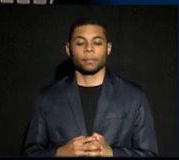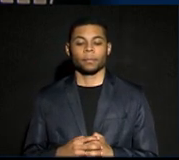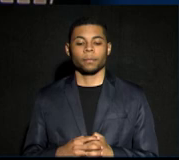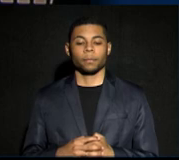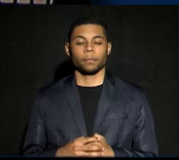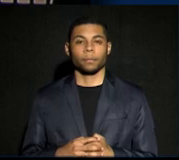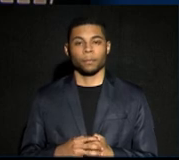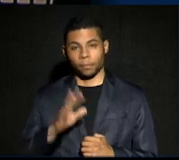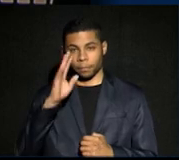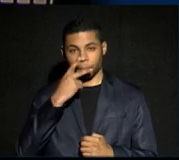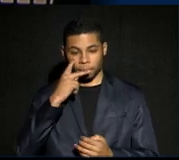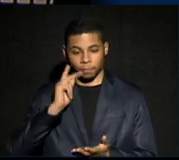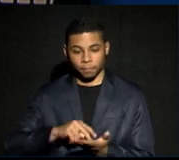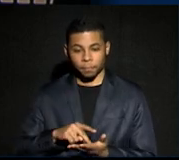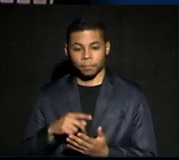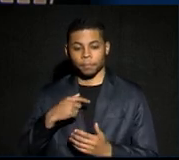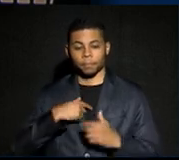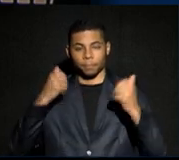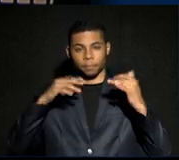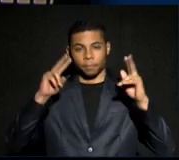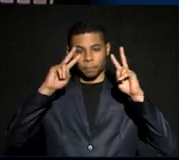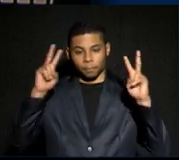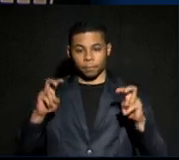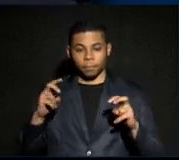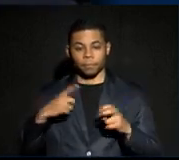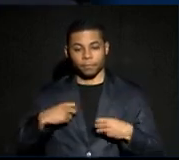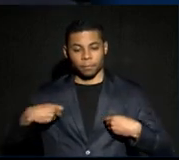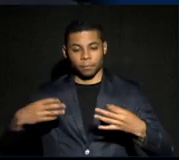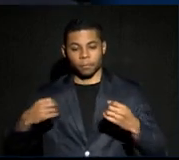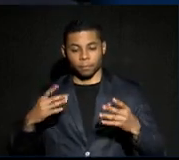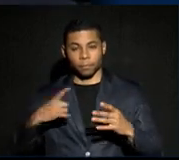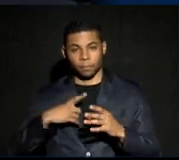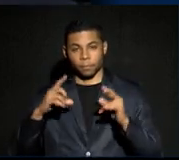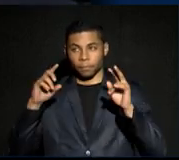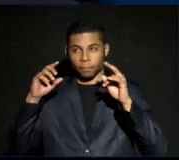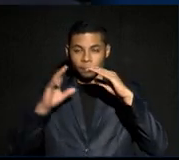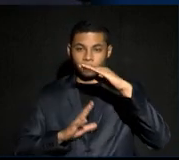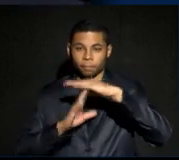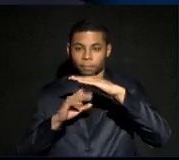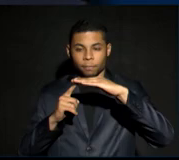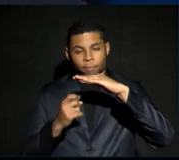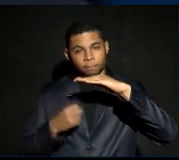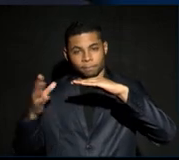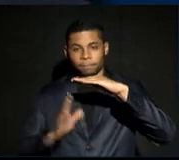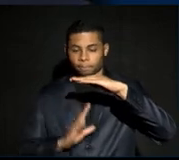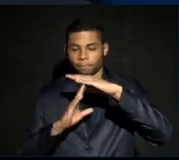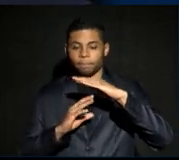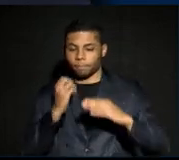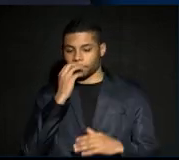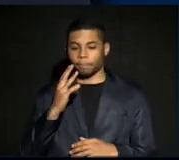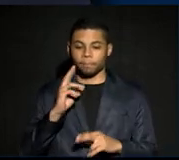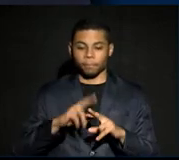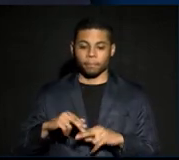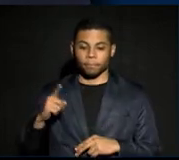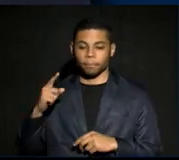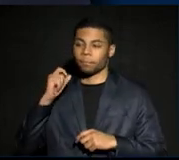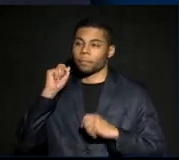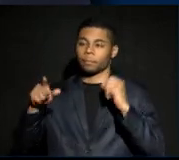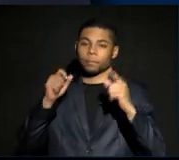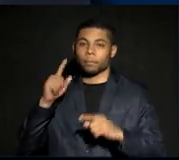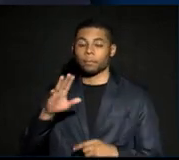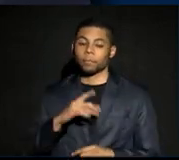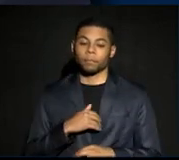Bom, eu para falar a verdade, eu gostava muito do teto de gasto, ainda gosto do teto de gasto. Mas, dado que ele tem sido tão